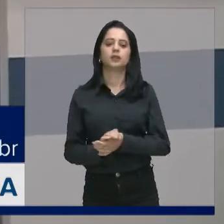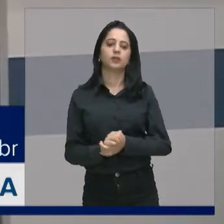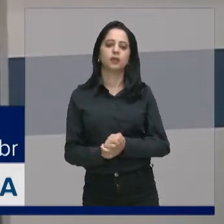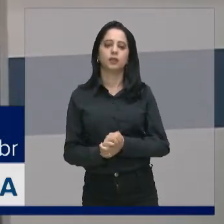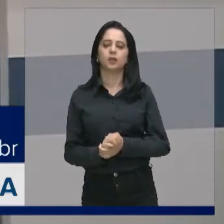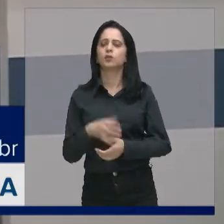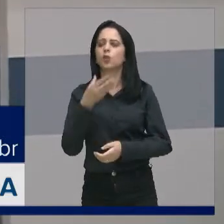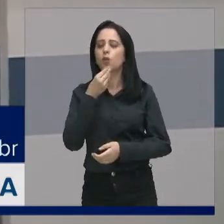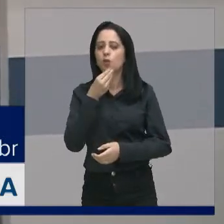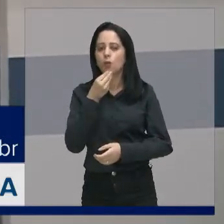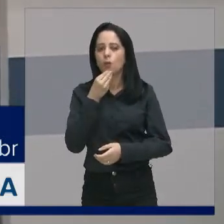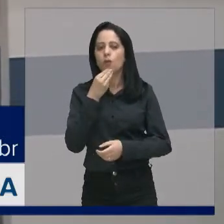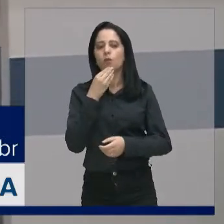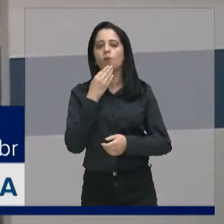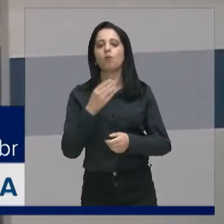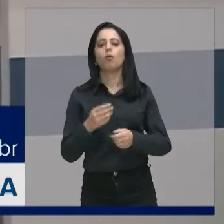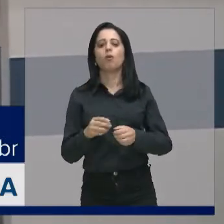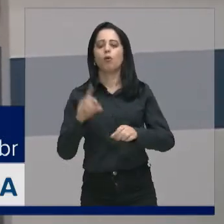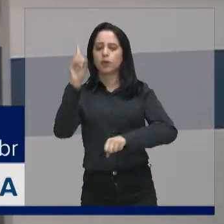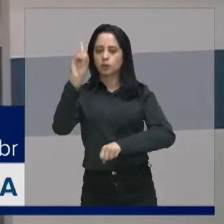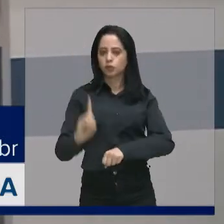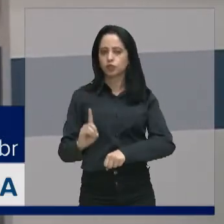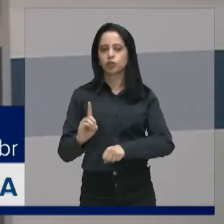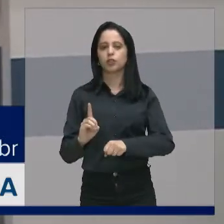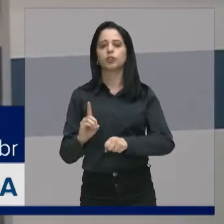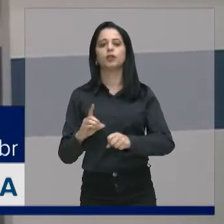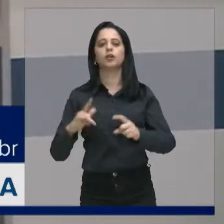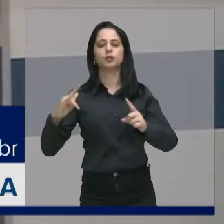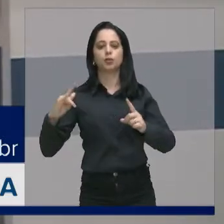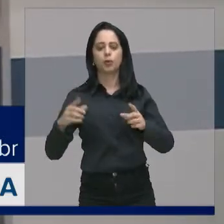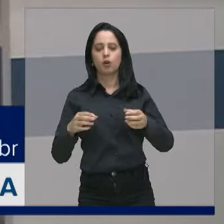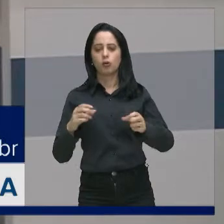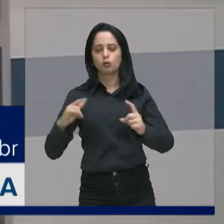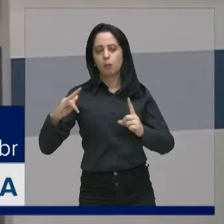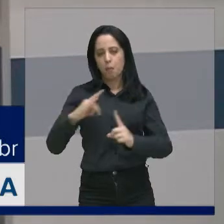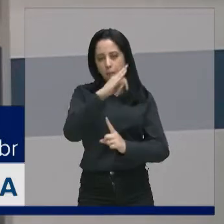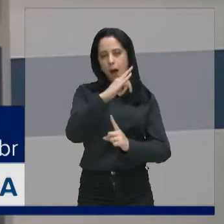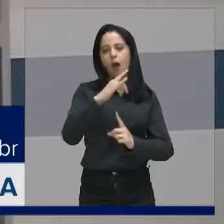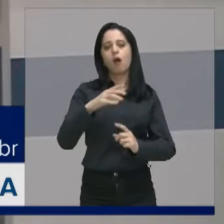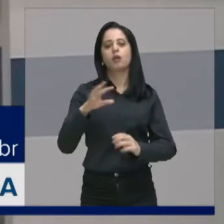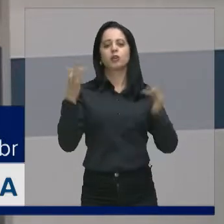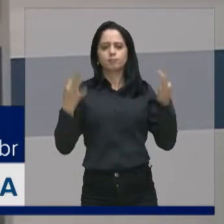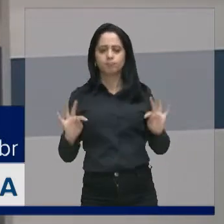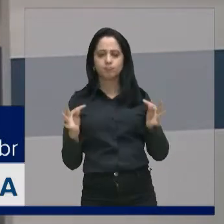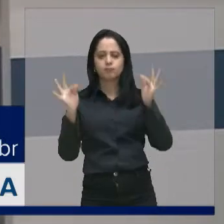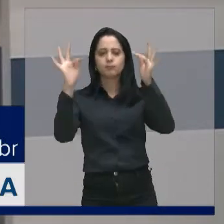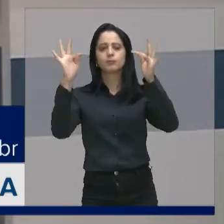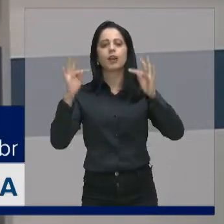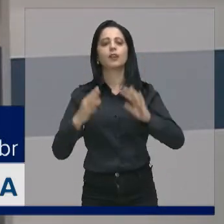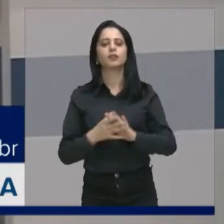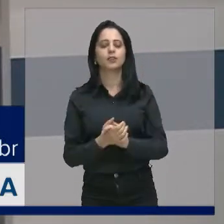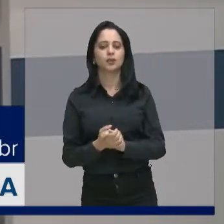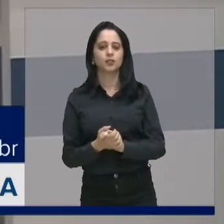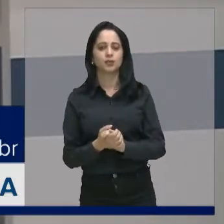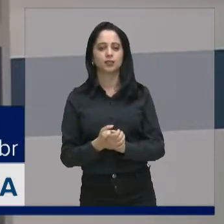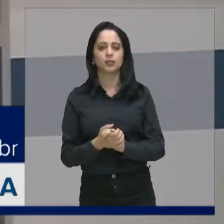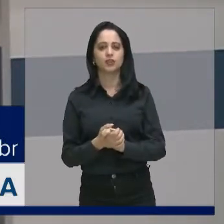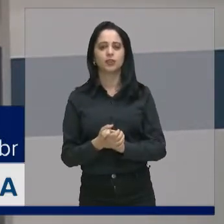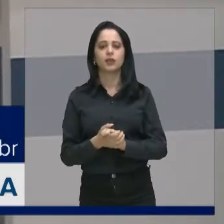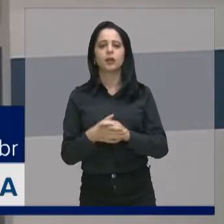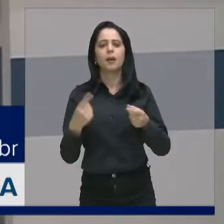foi diretor do Parque Tecnológico aqui de São José, aliás, é um mentor que